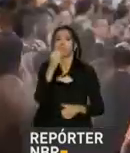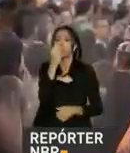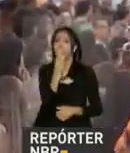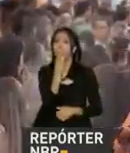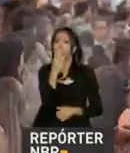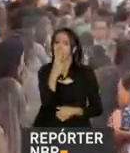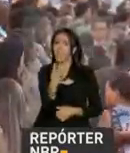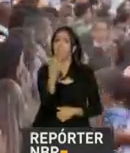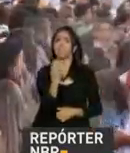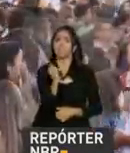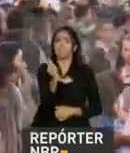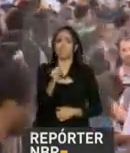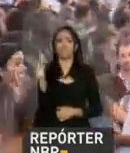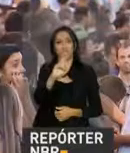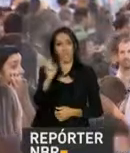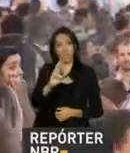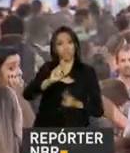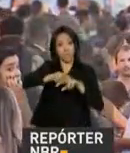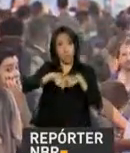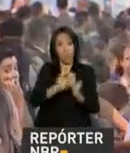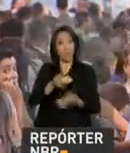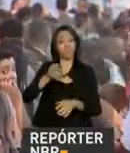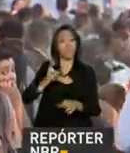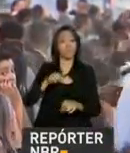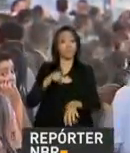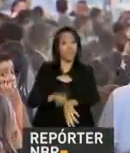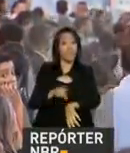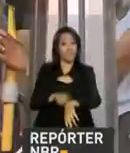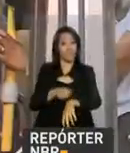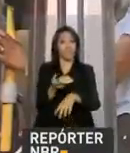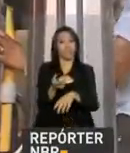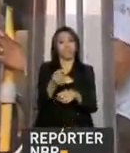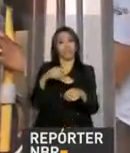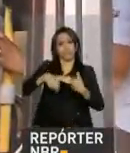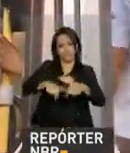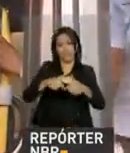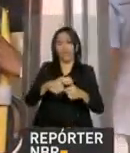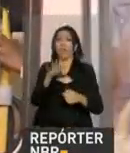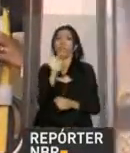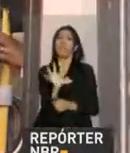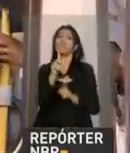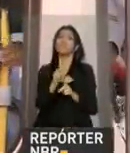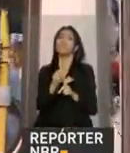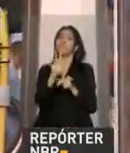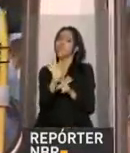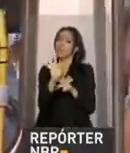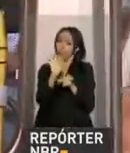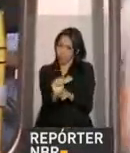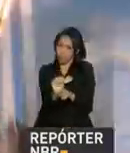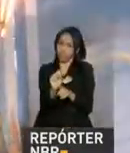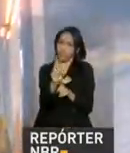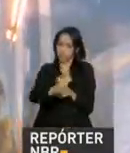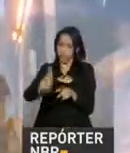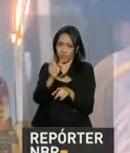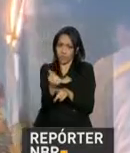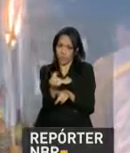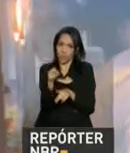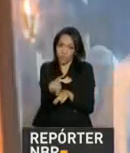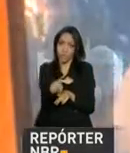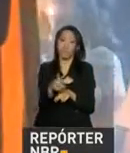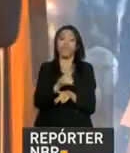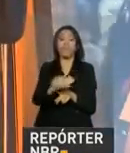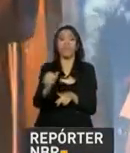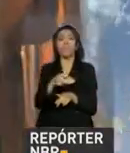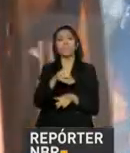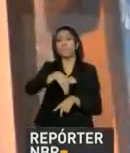reais do fundo de garantia por tempo de serviço o fgts os recursos vão movimentar uma indústria que gera mais de 500 mil